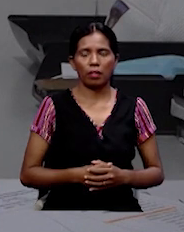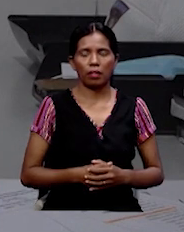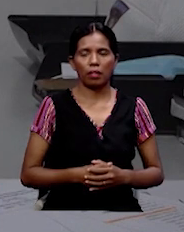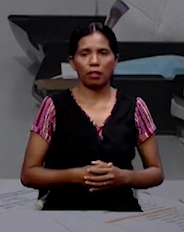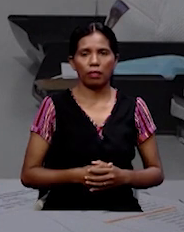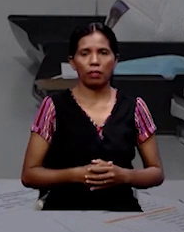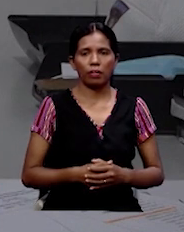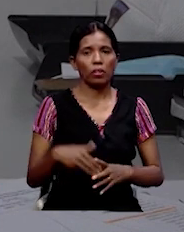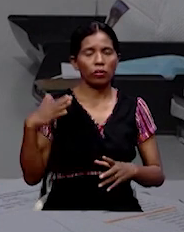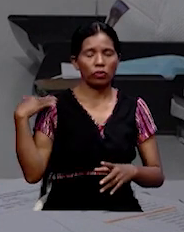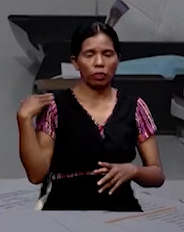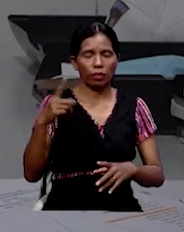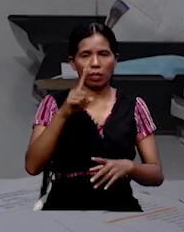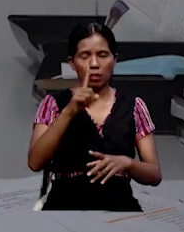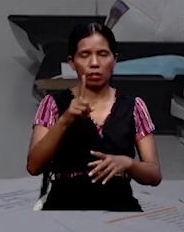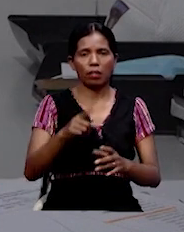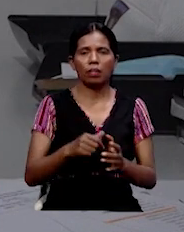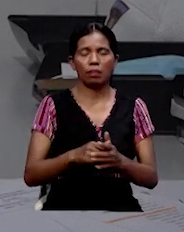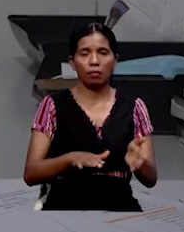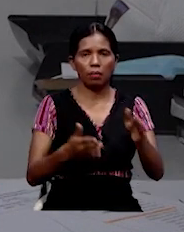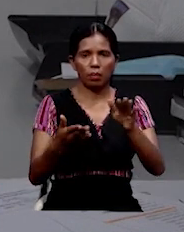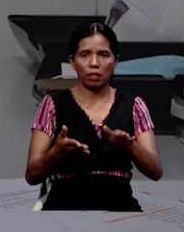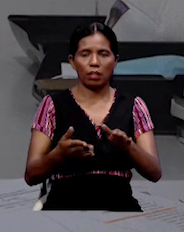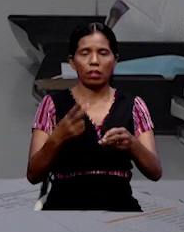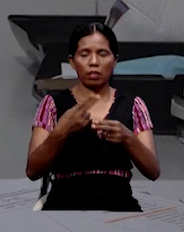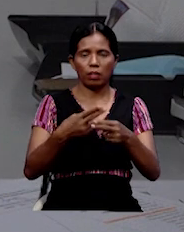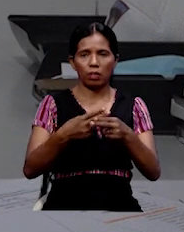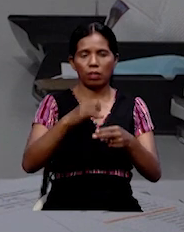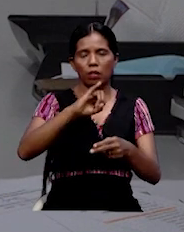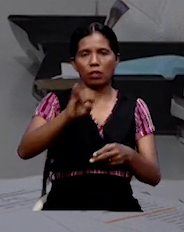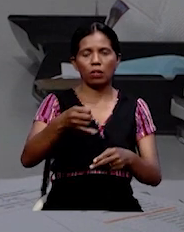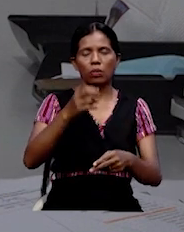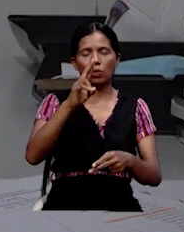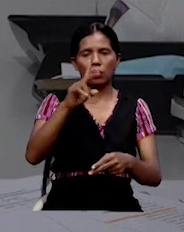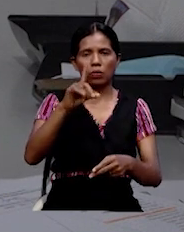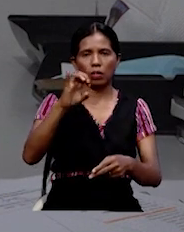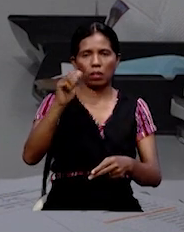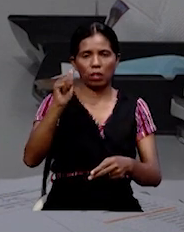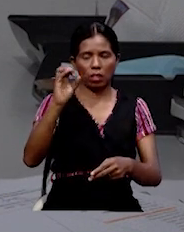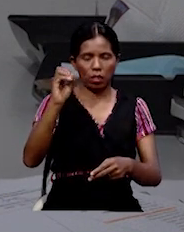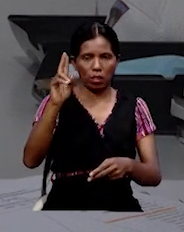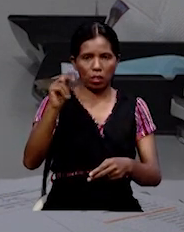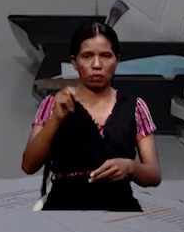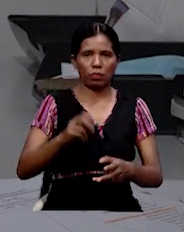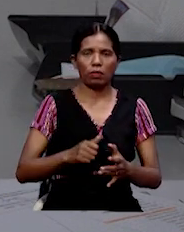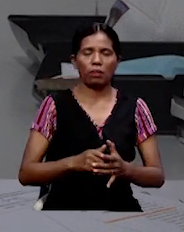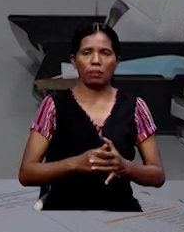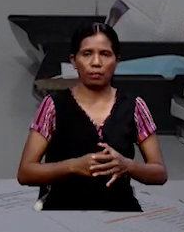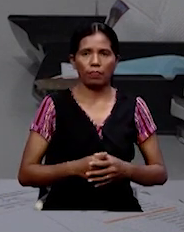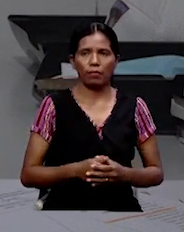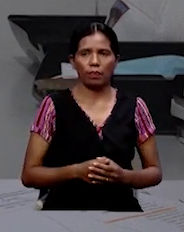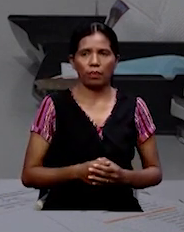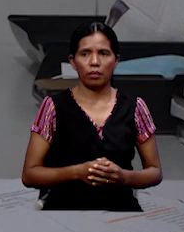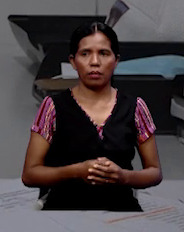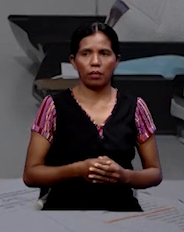né? Onara Julião Sarmento Amaral, cara dinheiro,